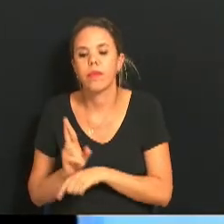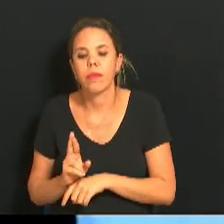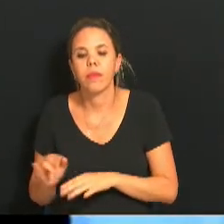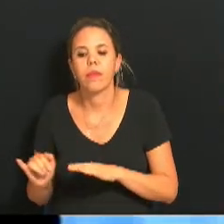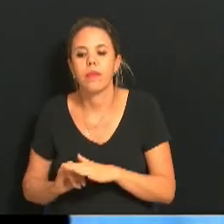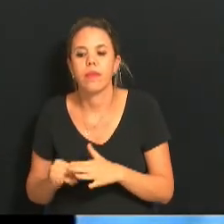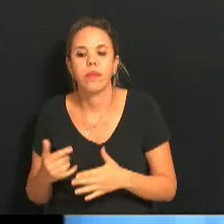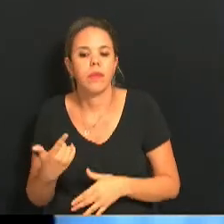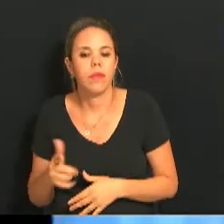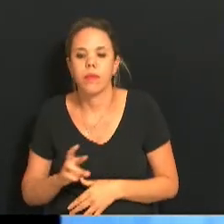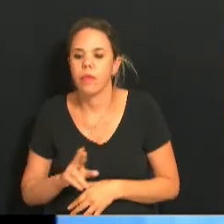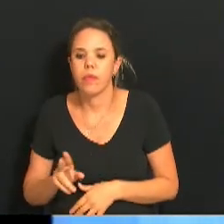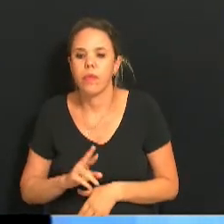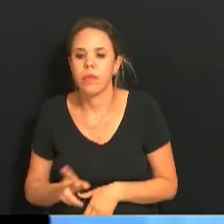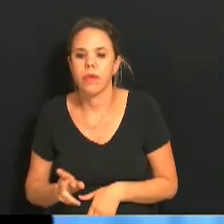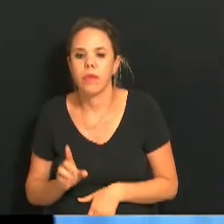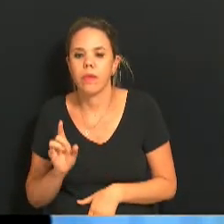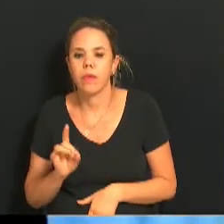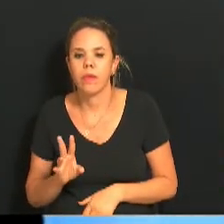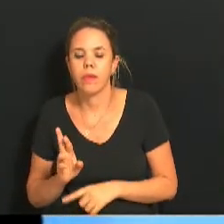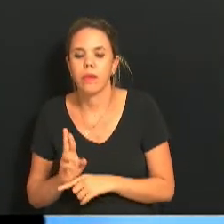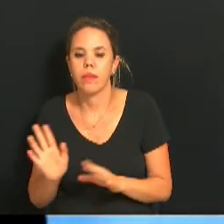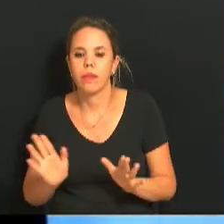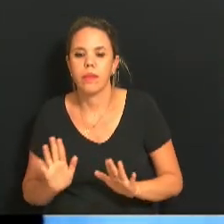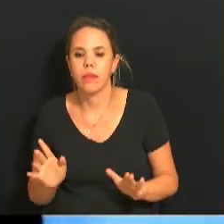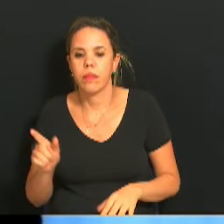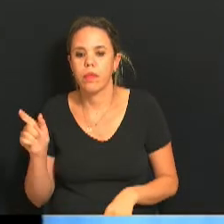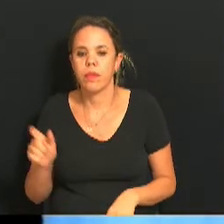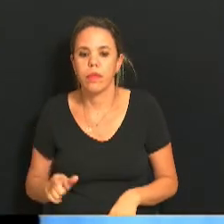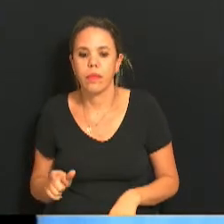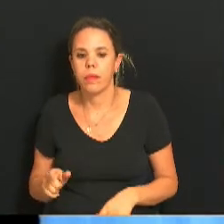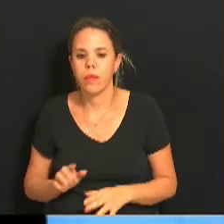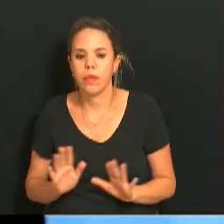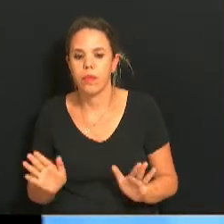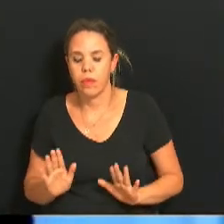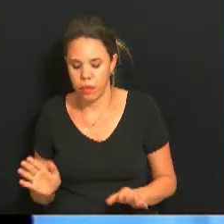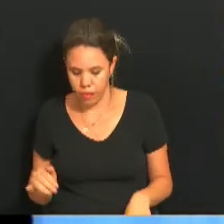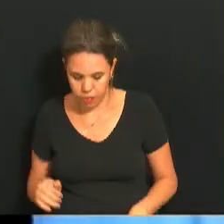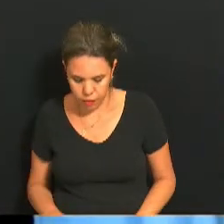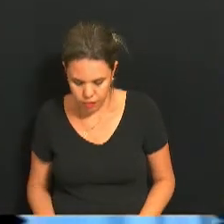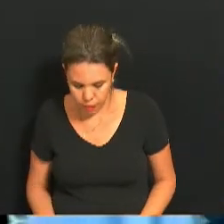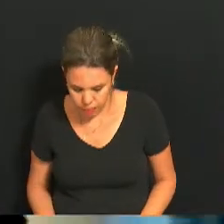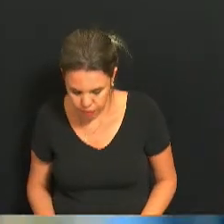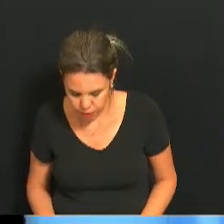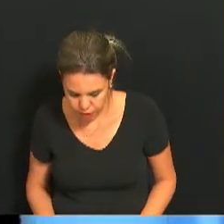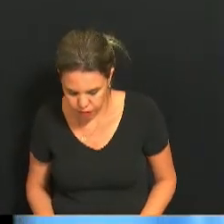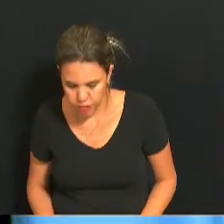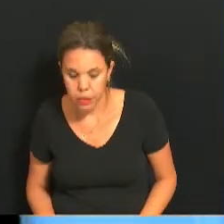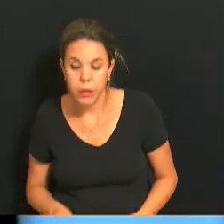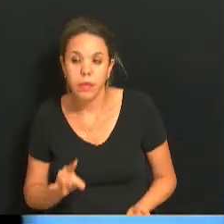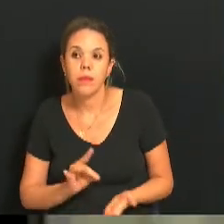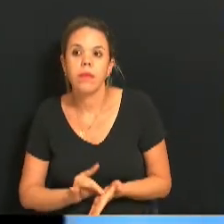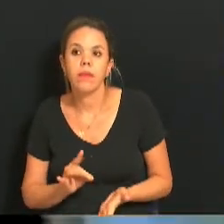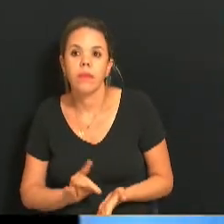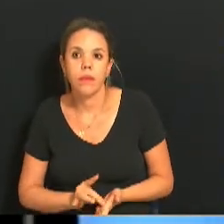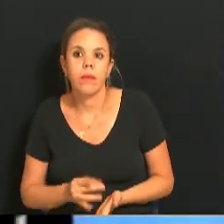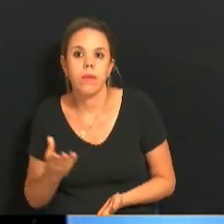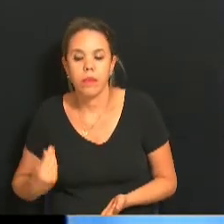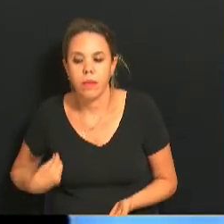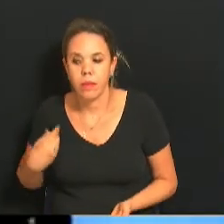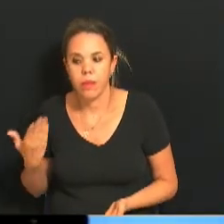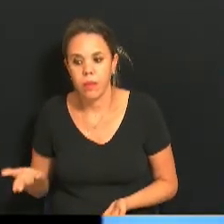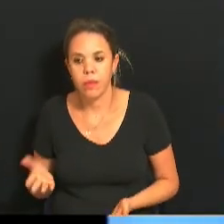e não está lá só representando a pessoa física dele mas eles verdadeiramente instalar